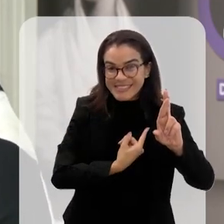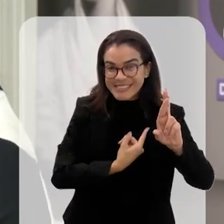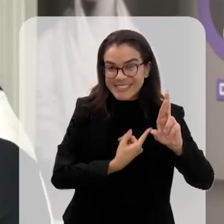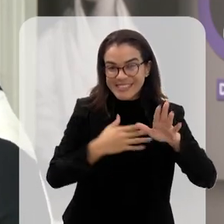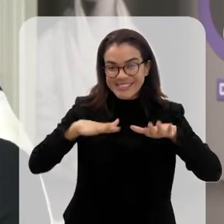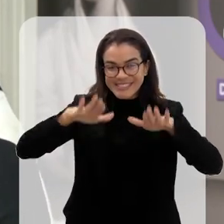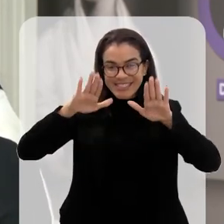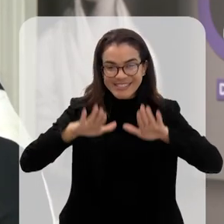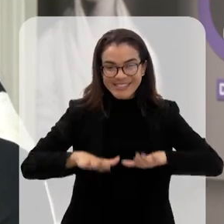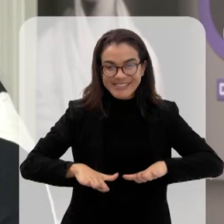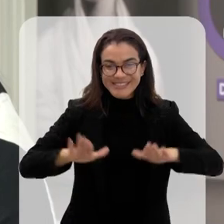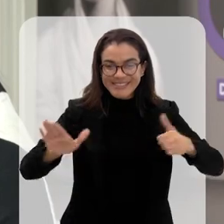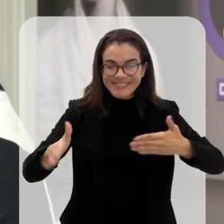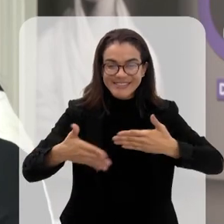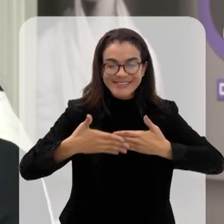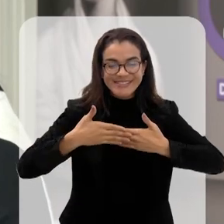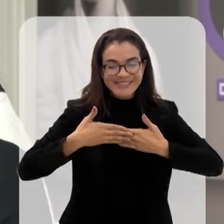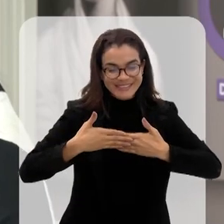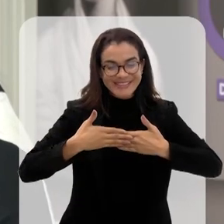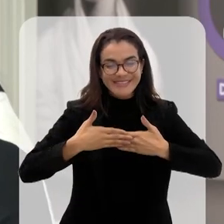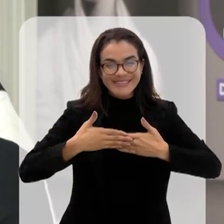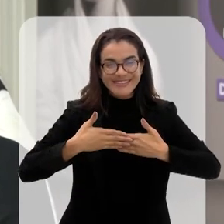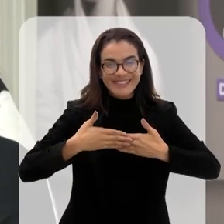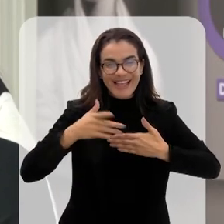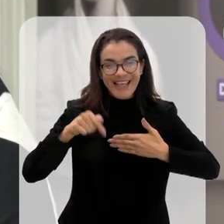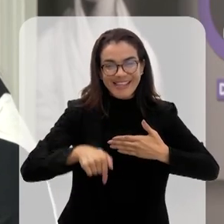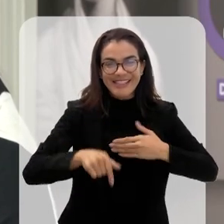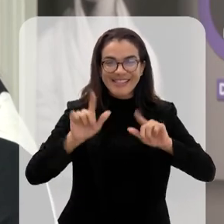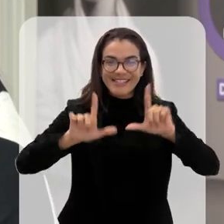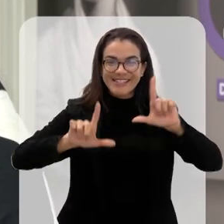com a gente. E aqui a gente encerra,